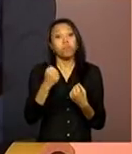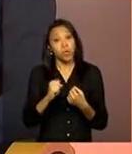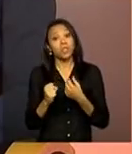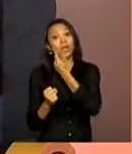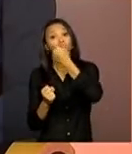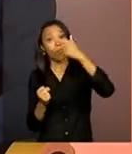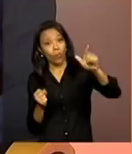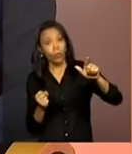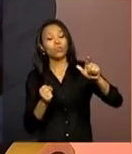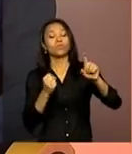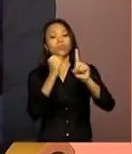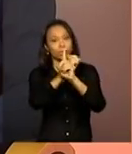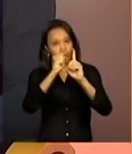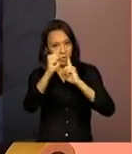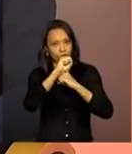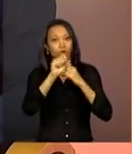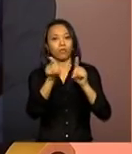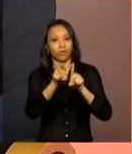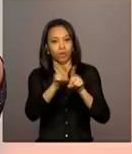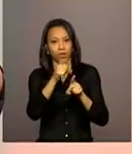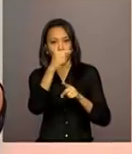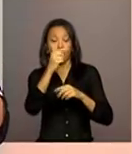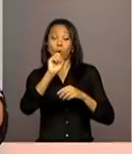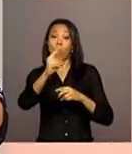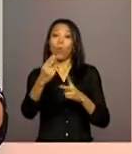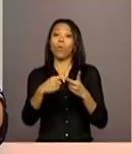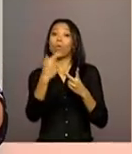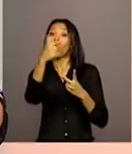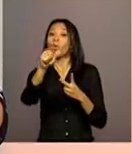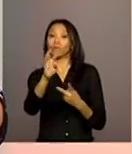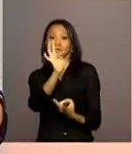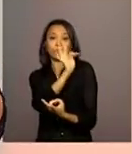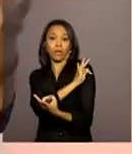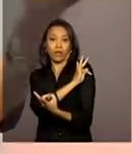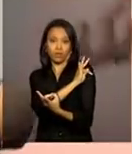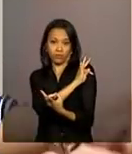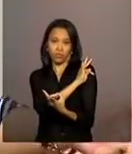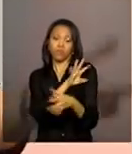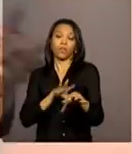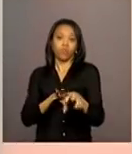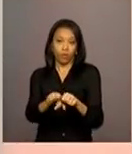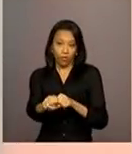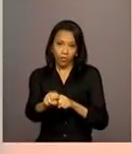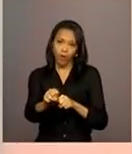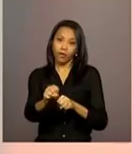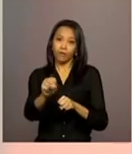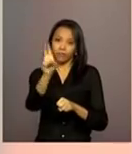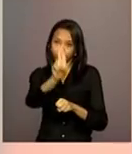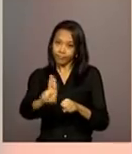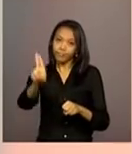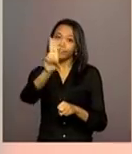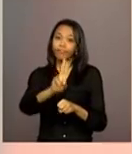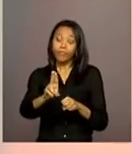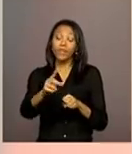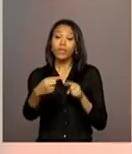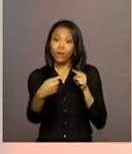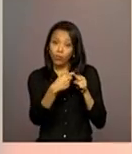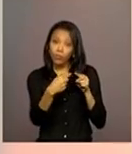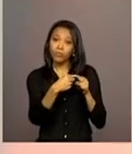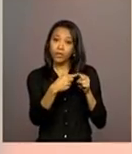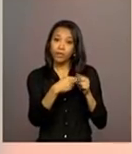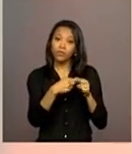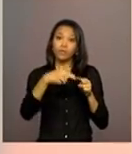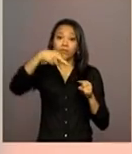assistente social ou outro técnico de nível superior previsto na na na NOB